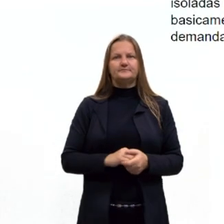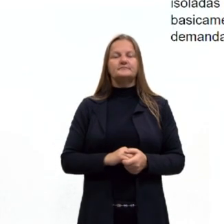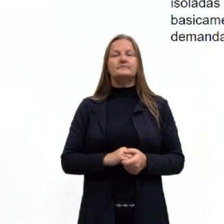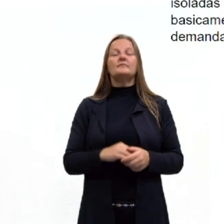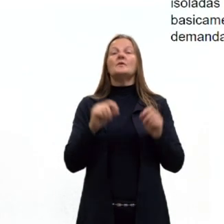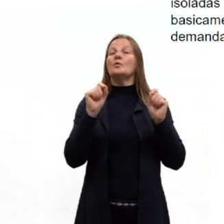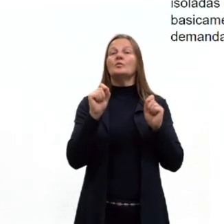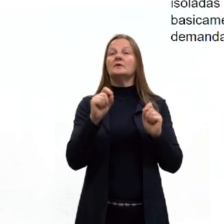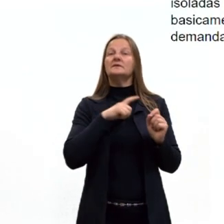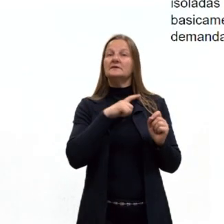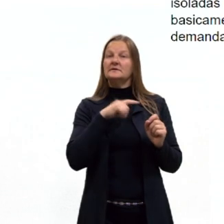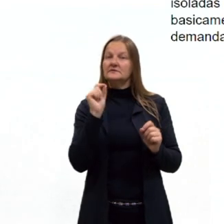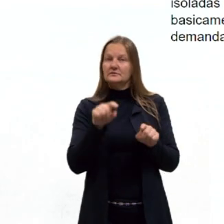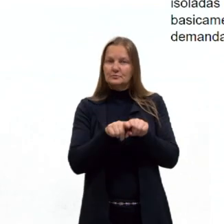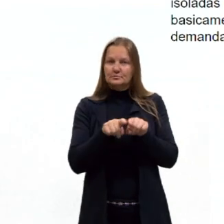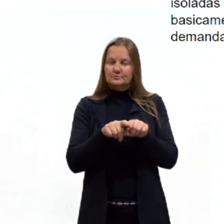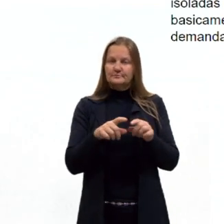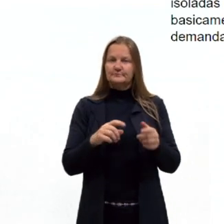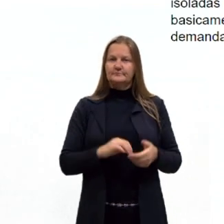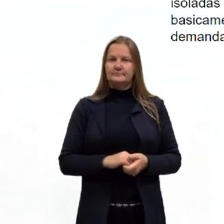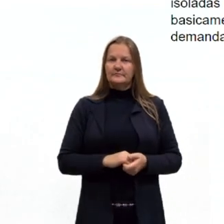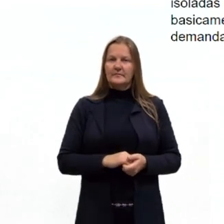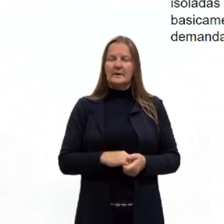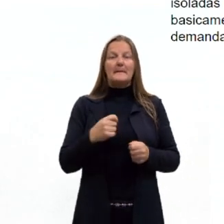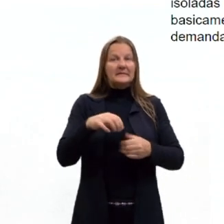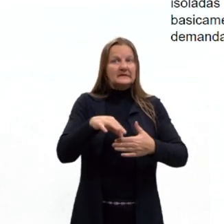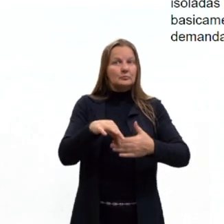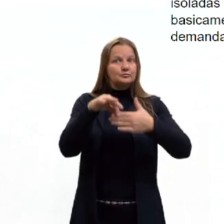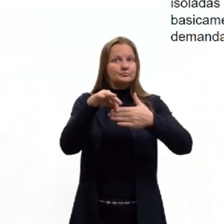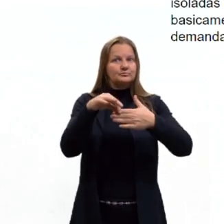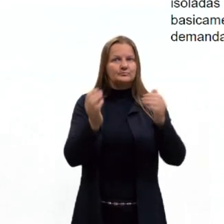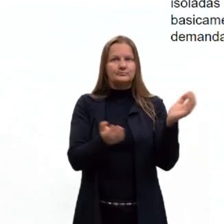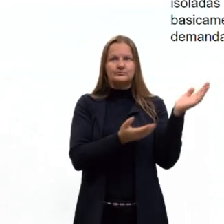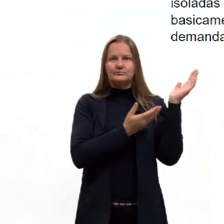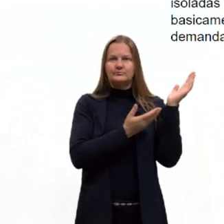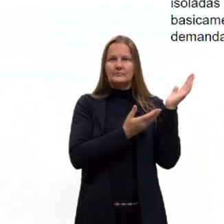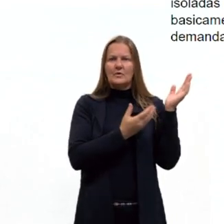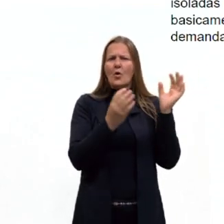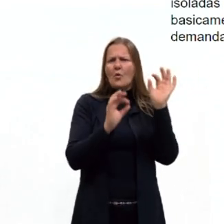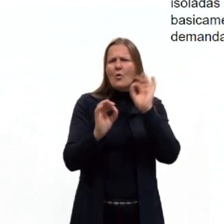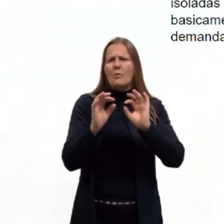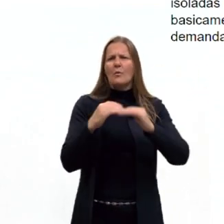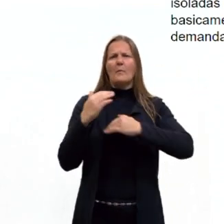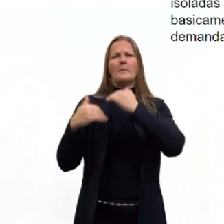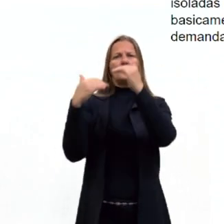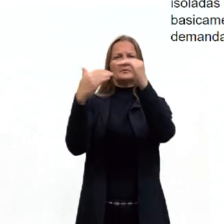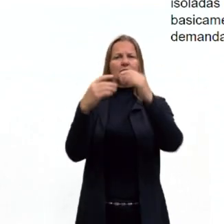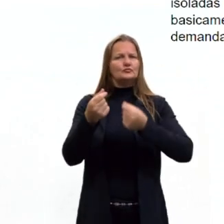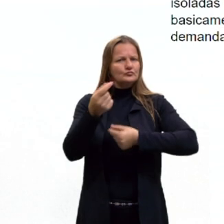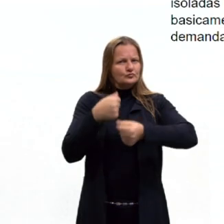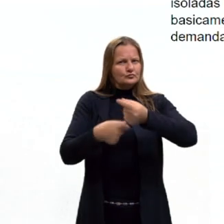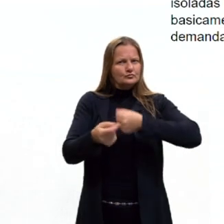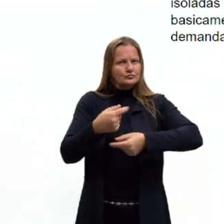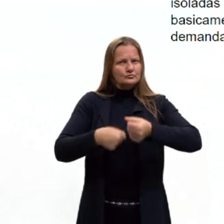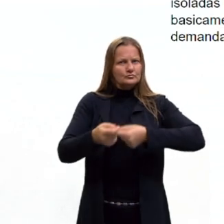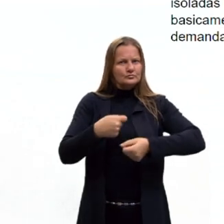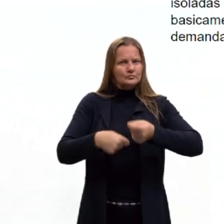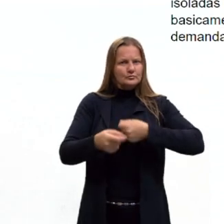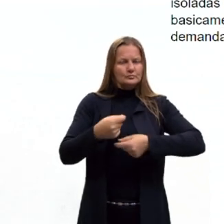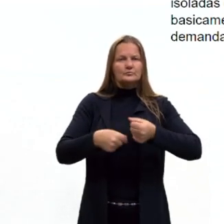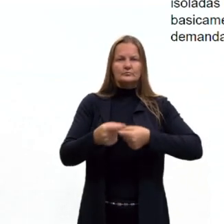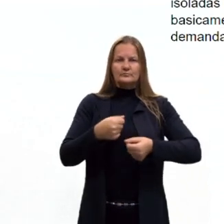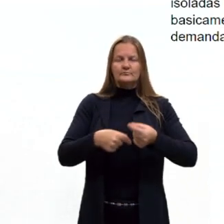aí então o que que nós temos também outra coisa que temos que destacar esses esse processo econômico ele não é um